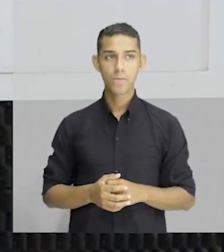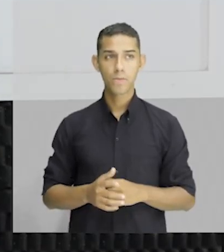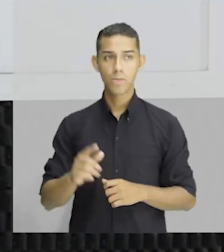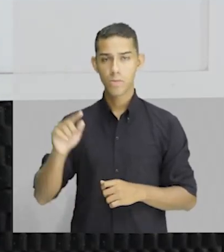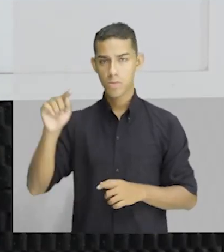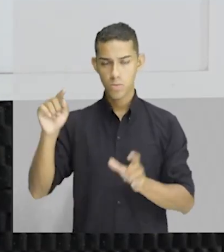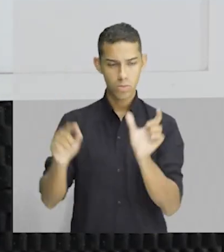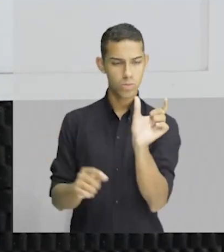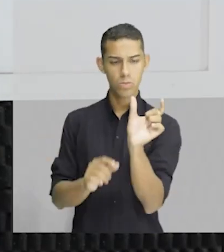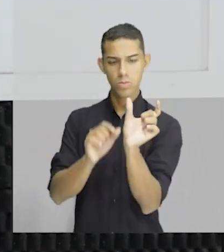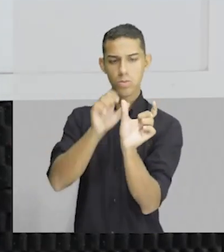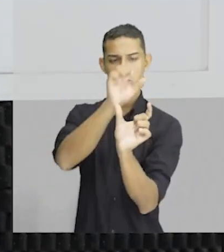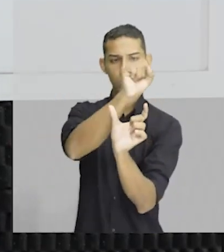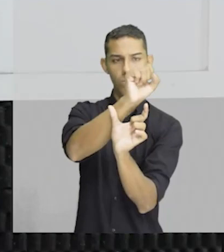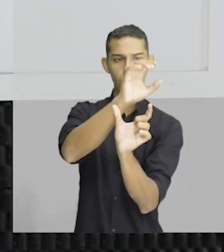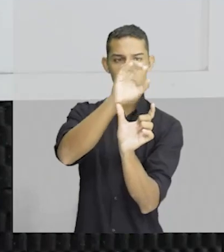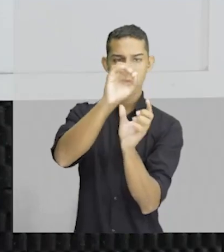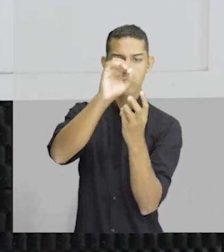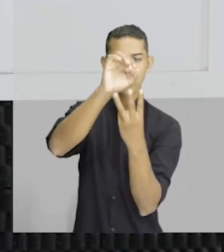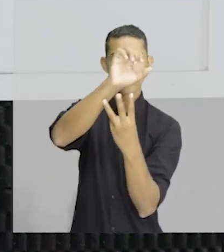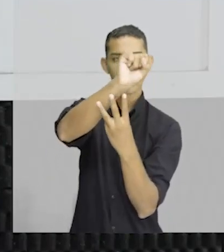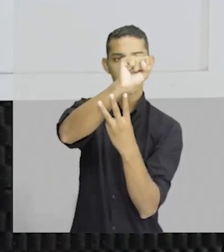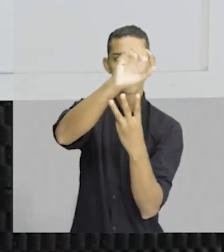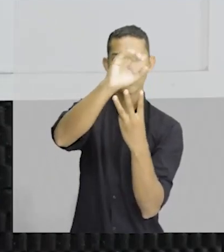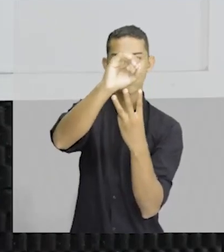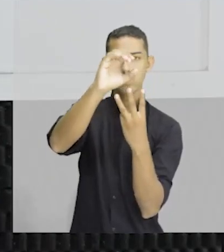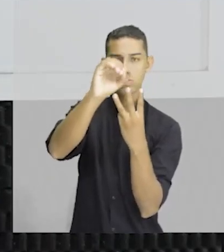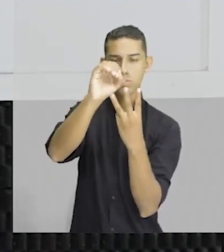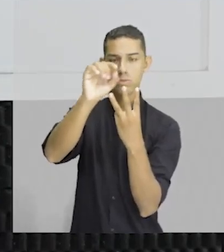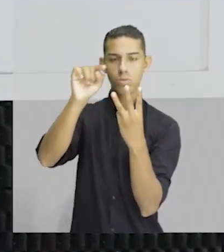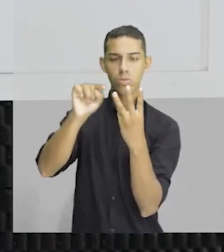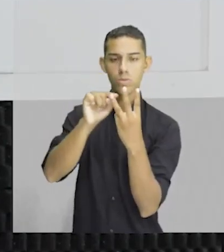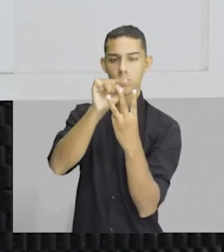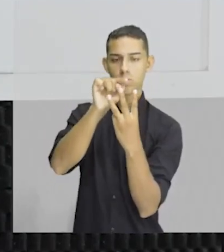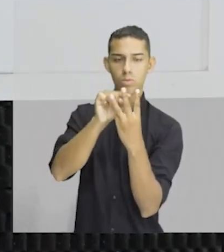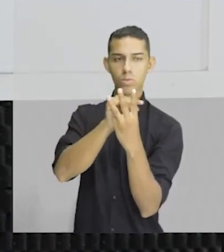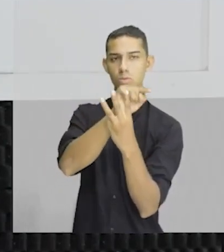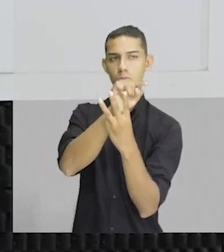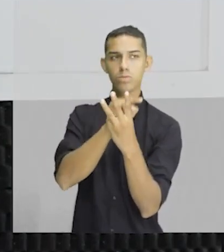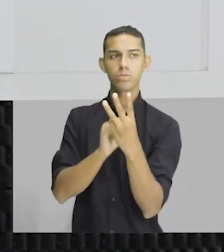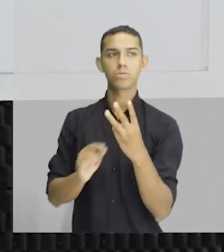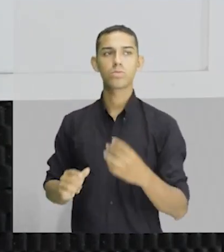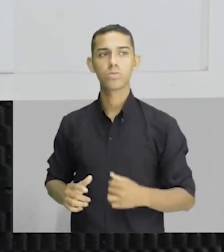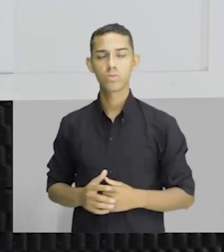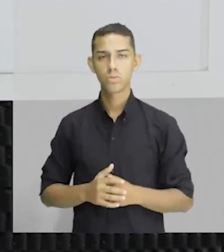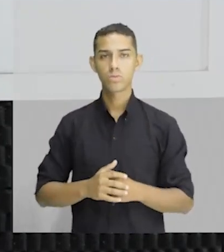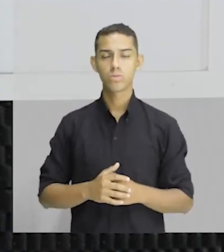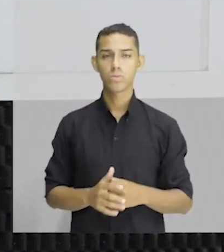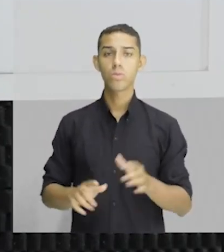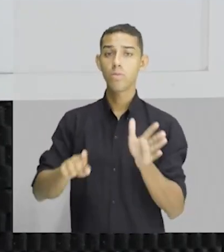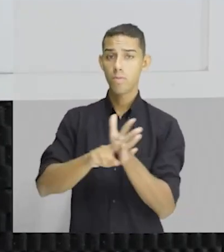vai, ó, vir 1 casa, 2 casas, vai ficar 8,00. Vou botar só 8.